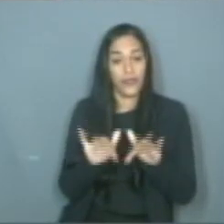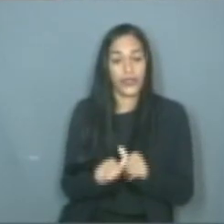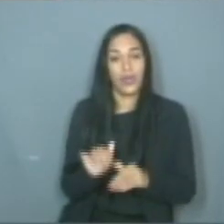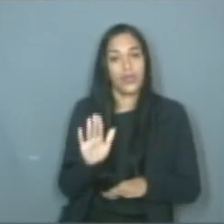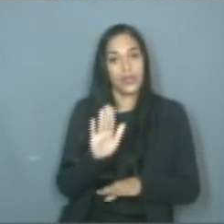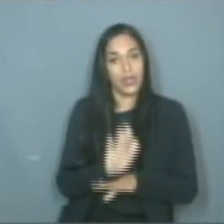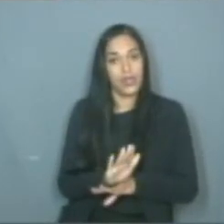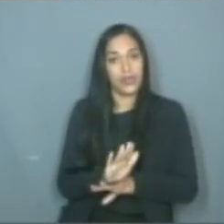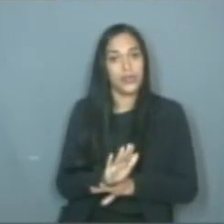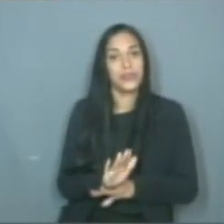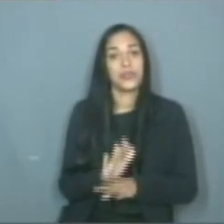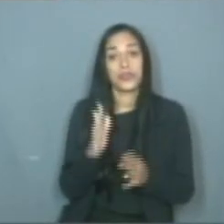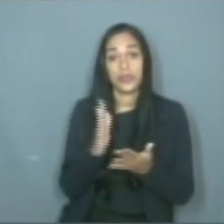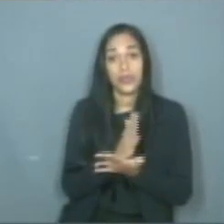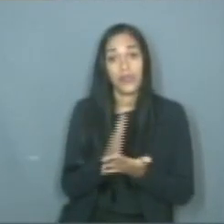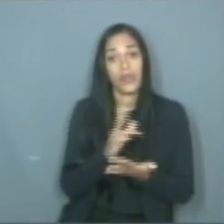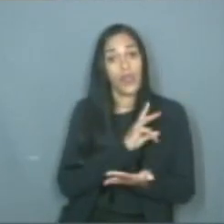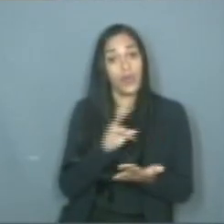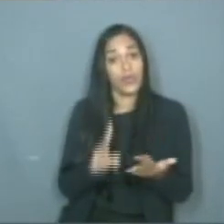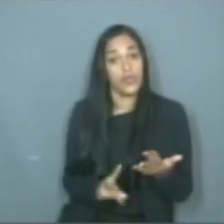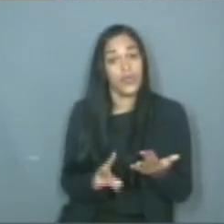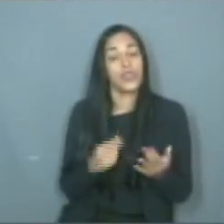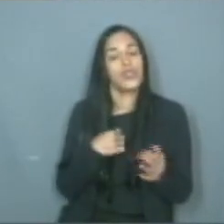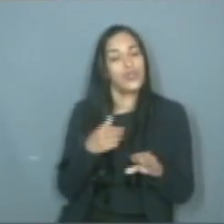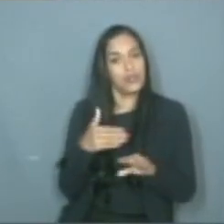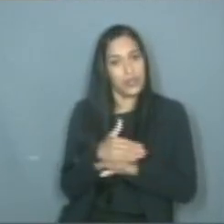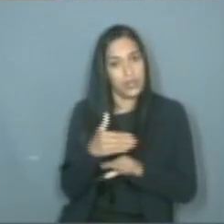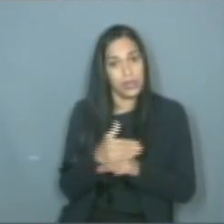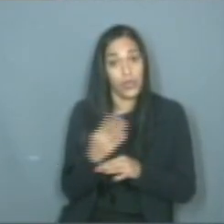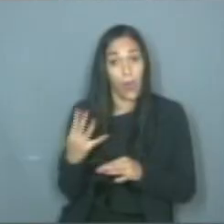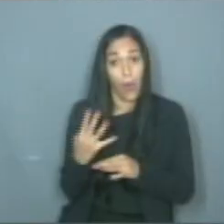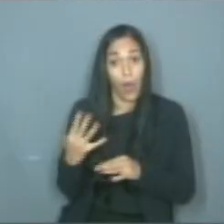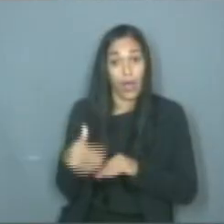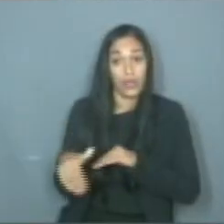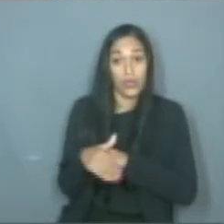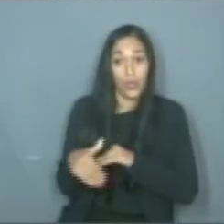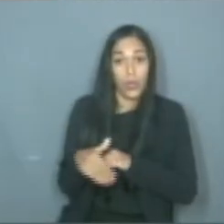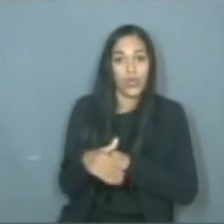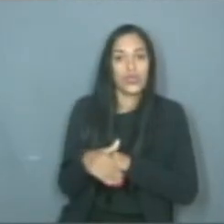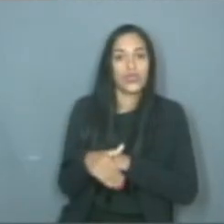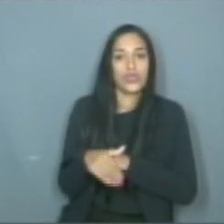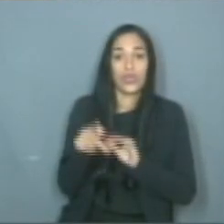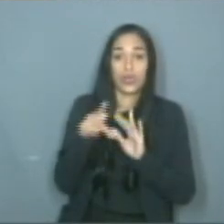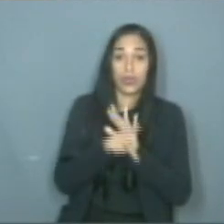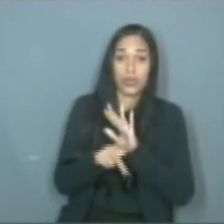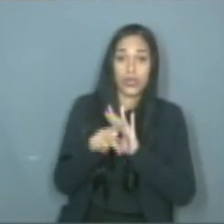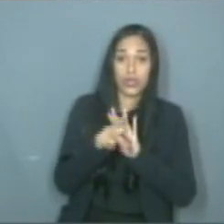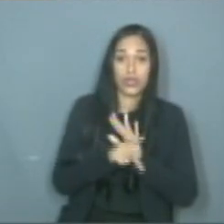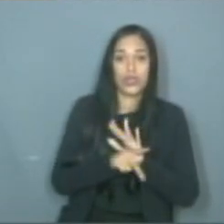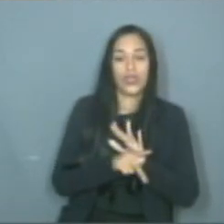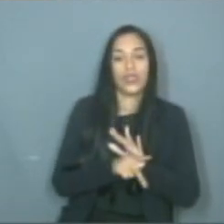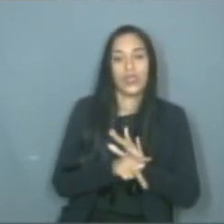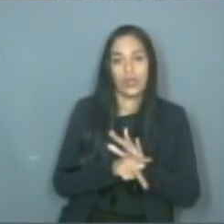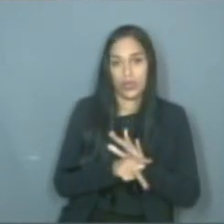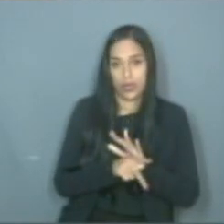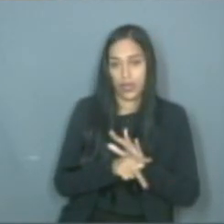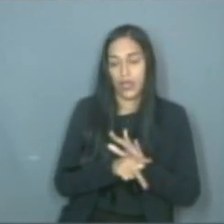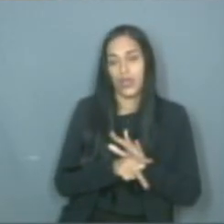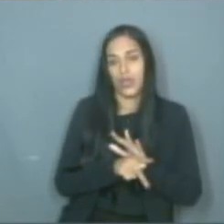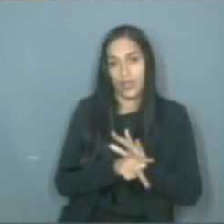tarde. Alguns vereadores estavam presentes. 4 ruas tinindo do projeto que está em curso.